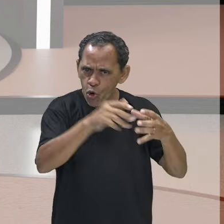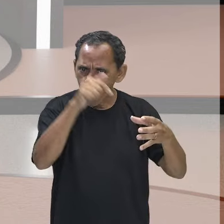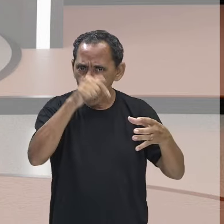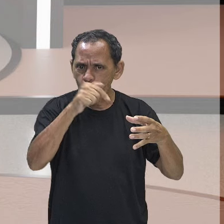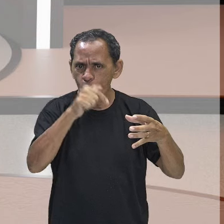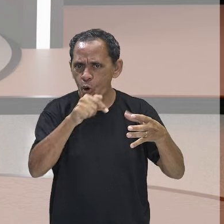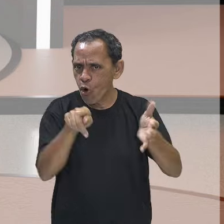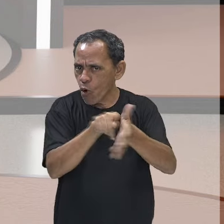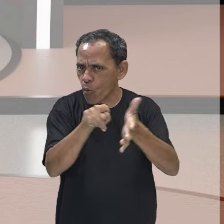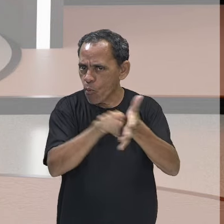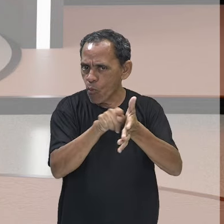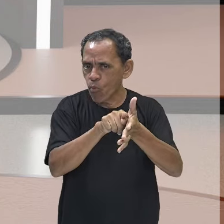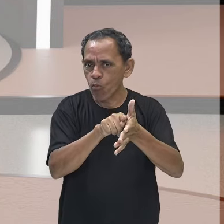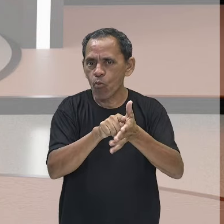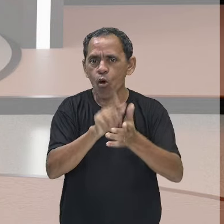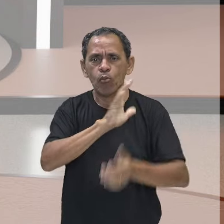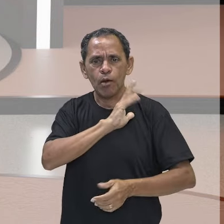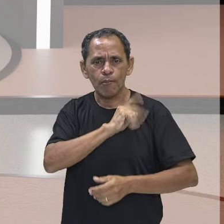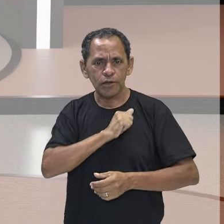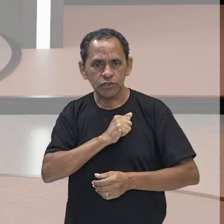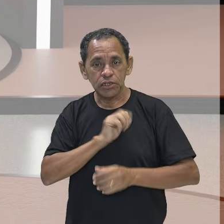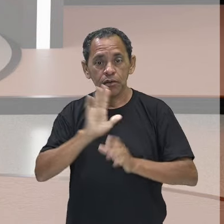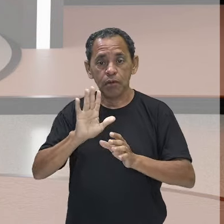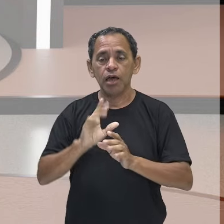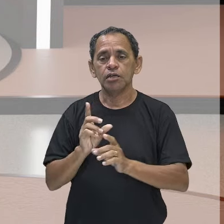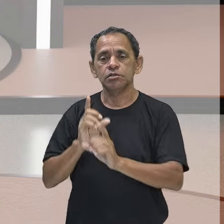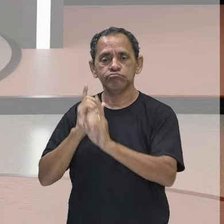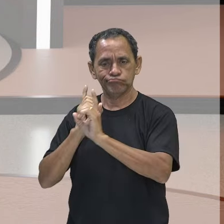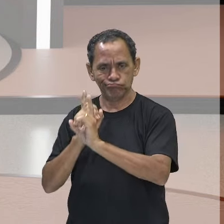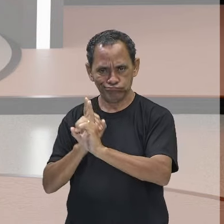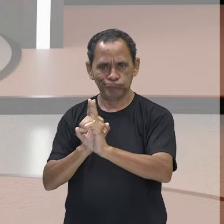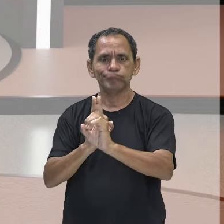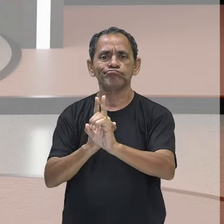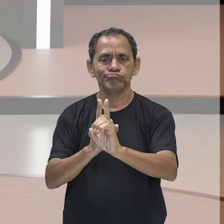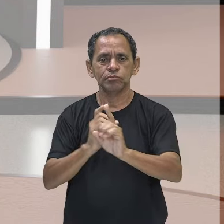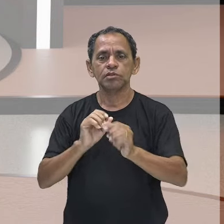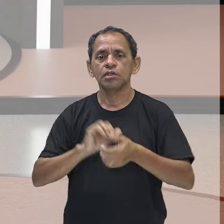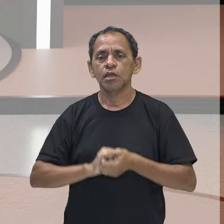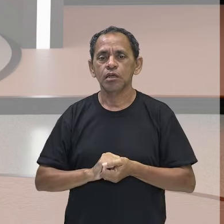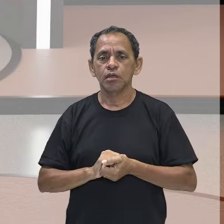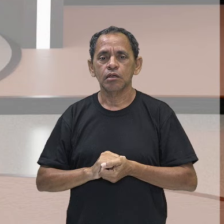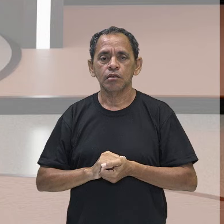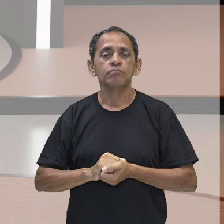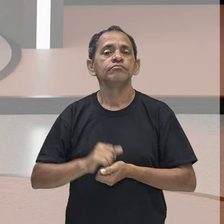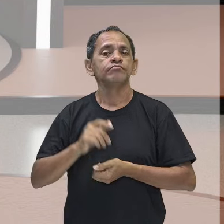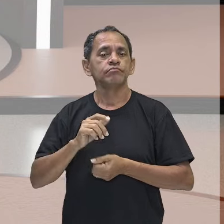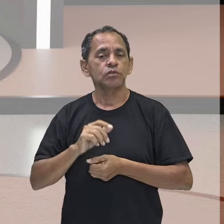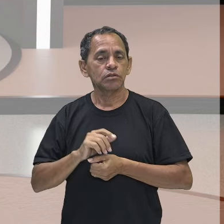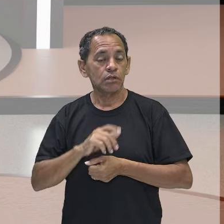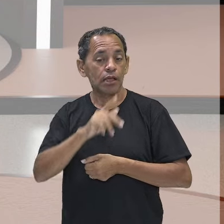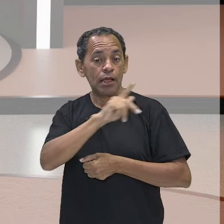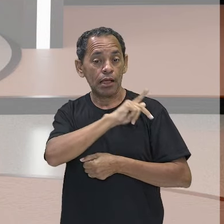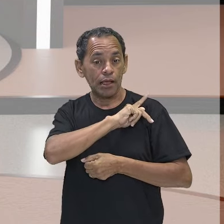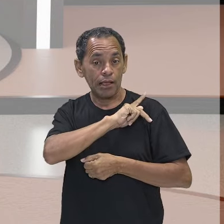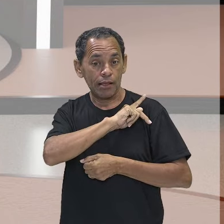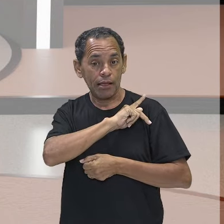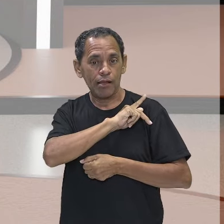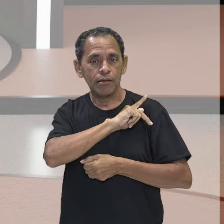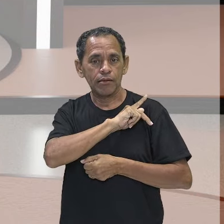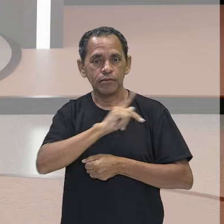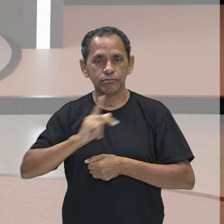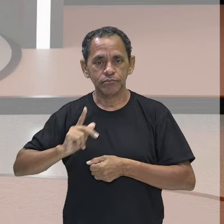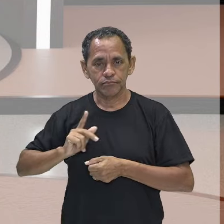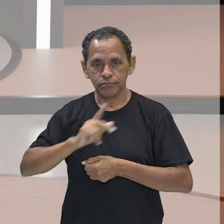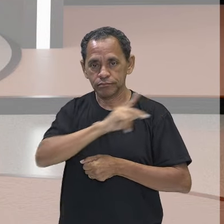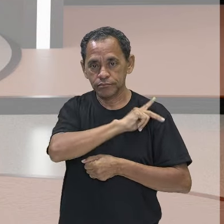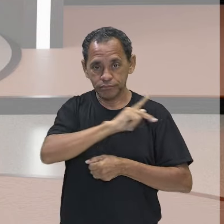seus discípulos e apóstolos, eu destaco o apóstolo Paulo, que viria a ser São Paulo, que começou então a levar